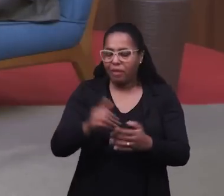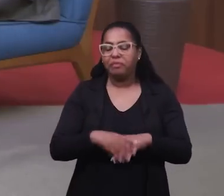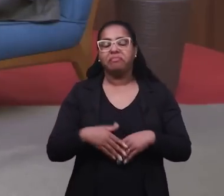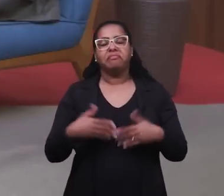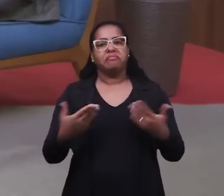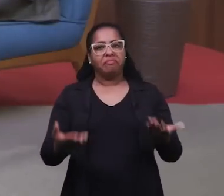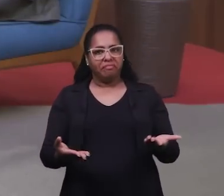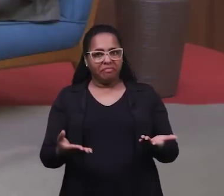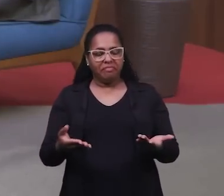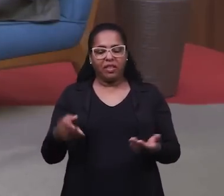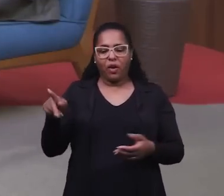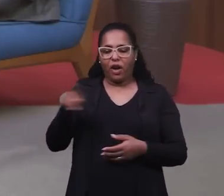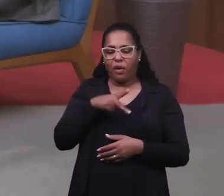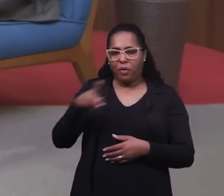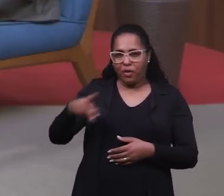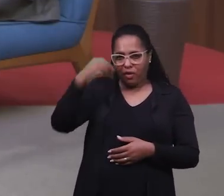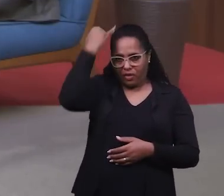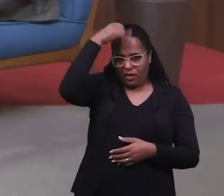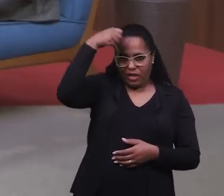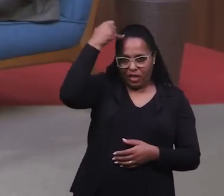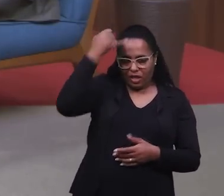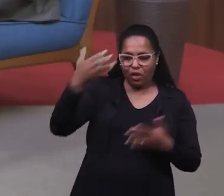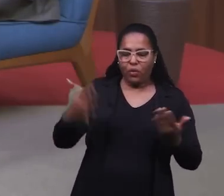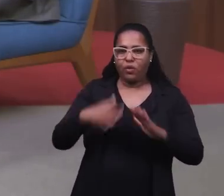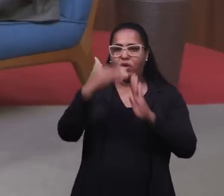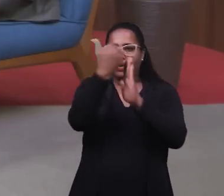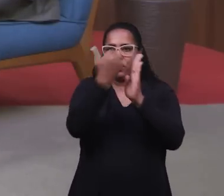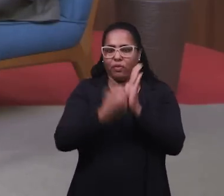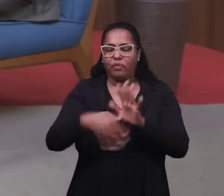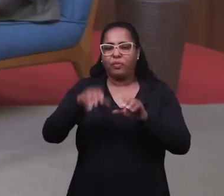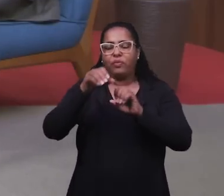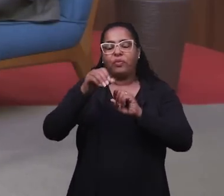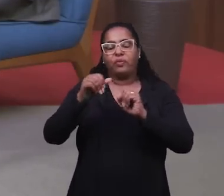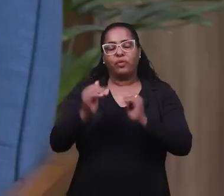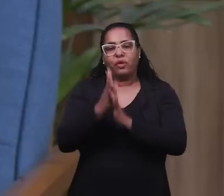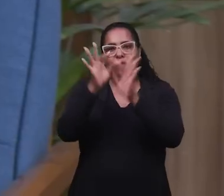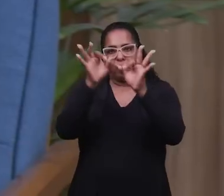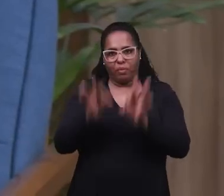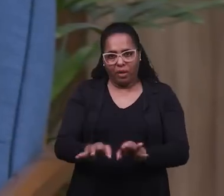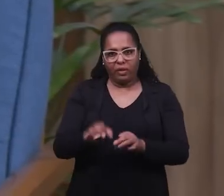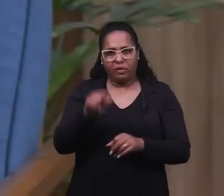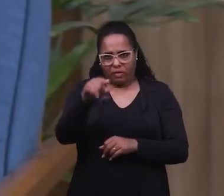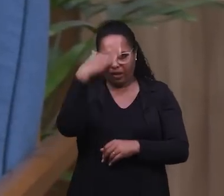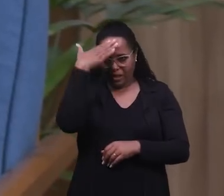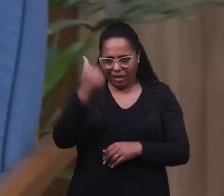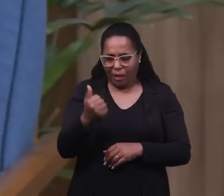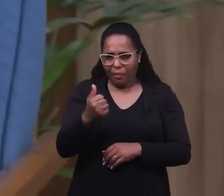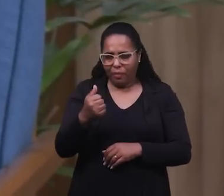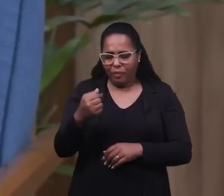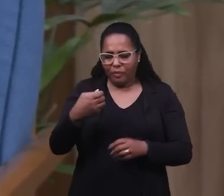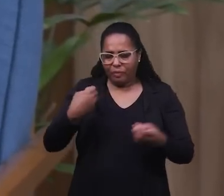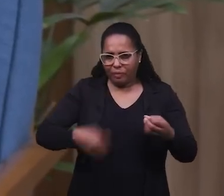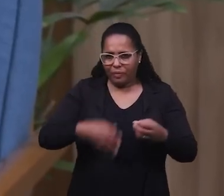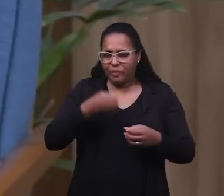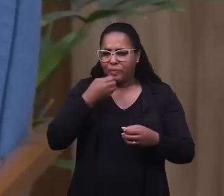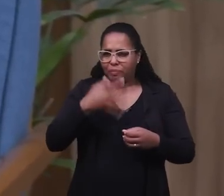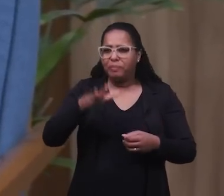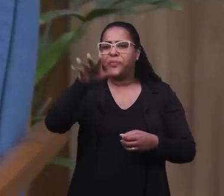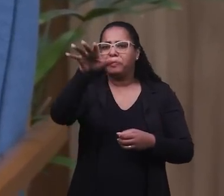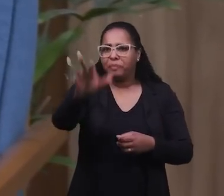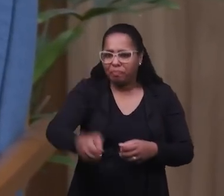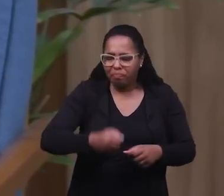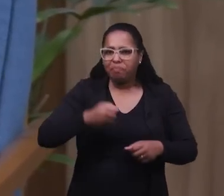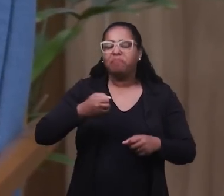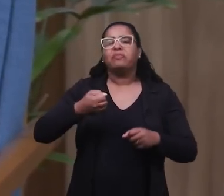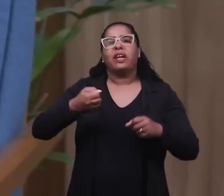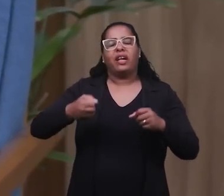é o assunto que a tia Janaína vai abordar hoje no quadro Perfeito Louvor. Então você já sabe, para tocar bem esse